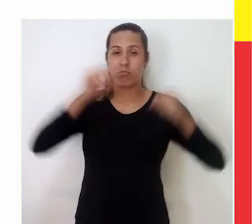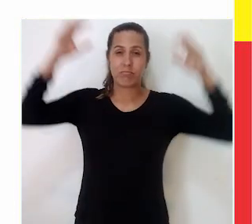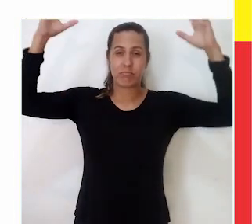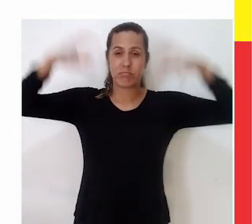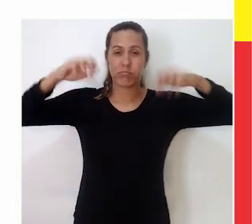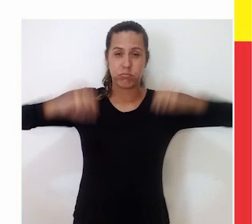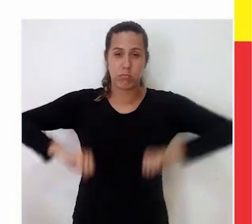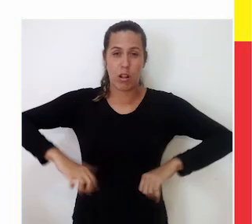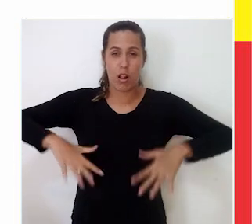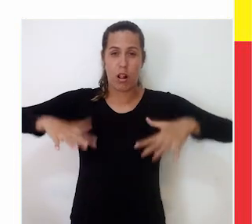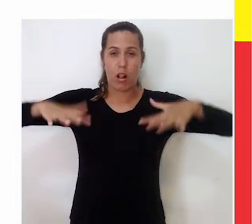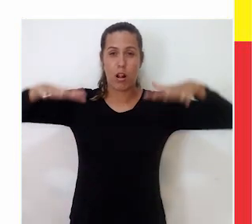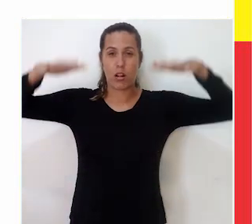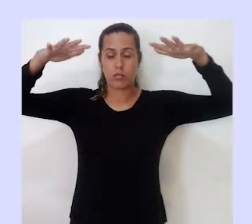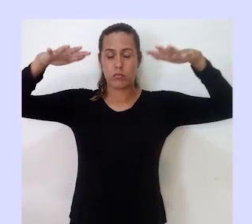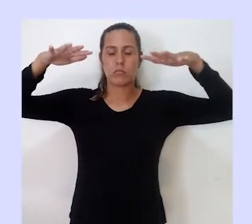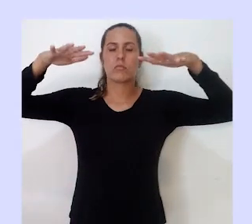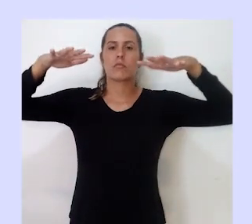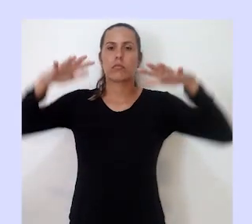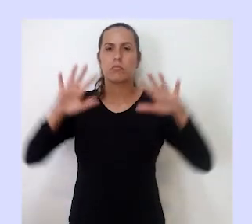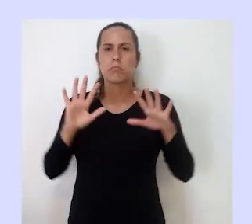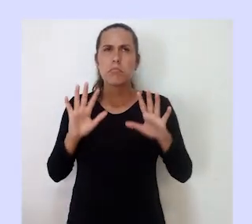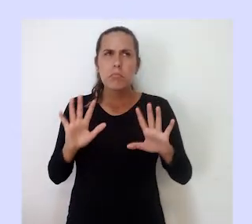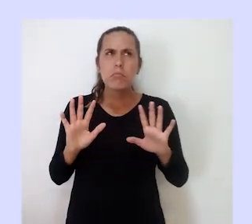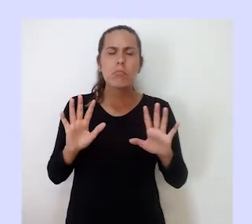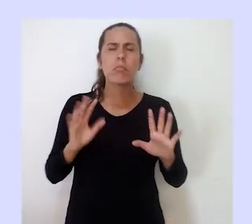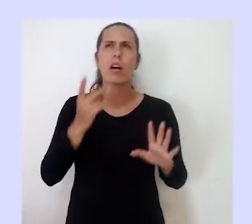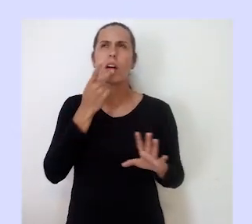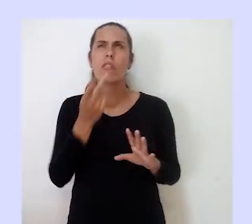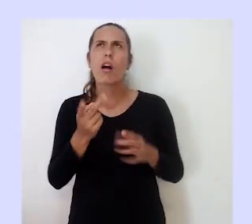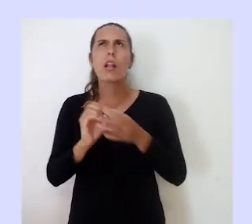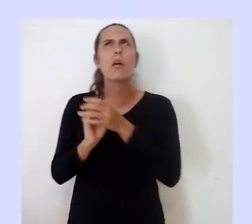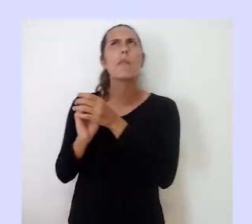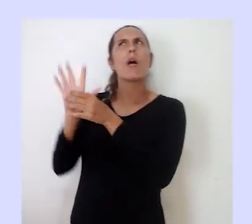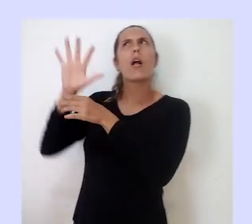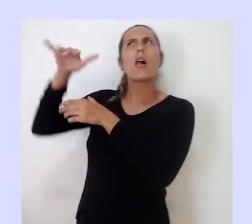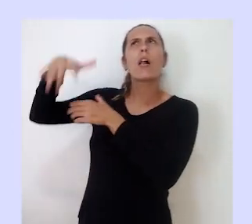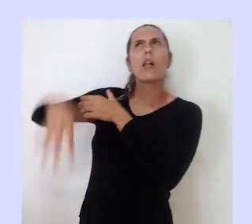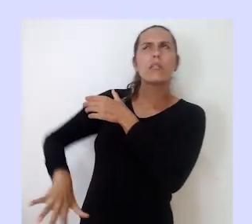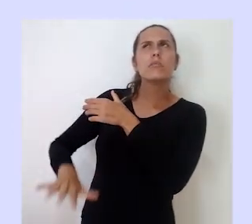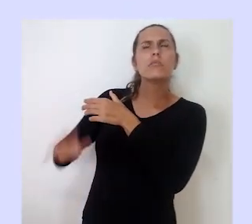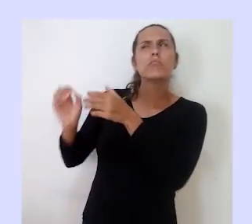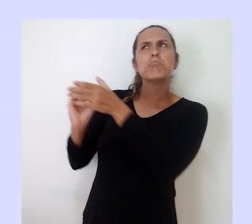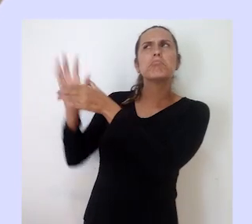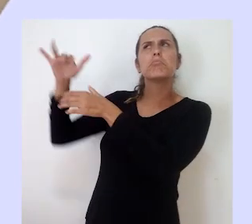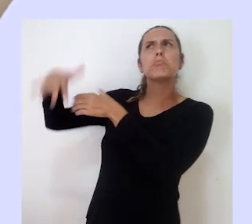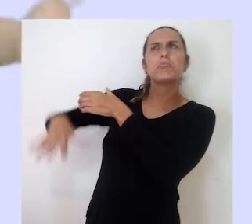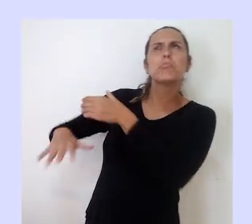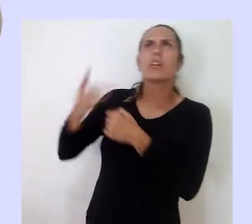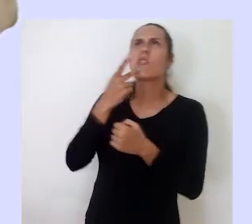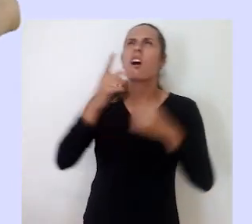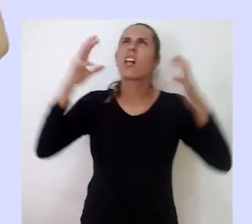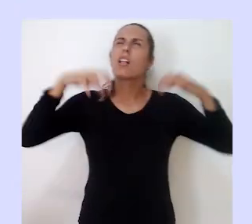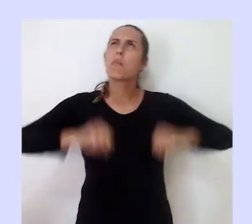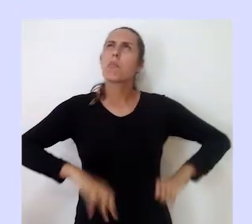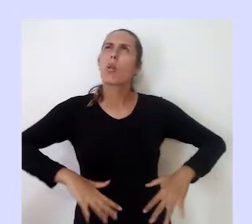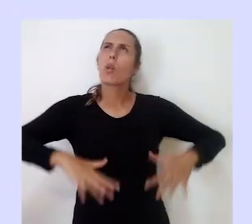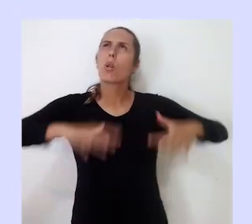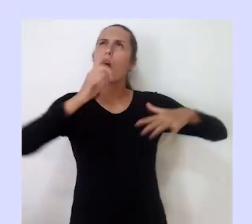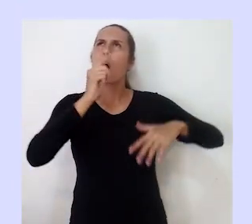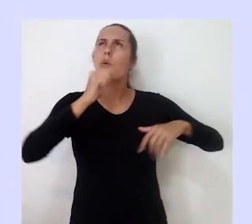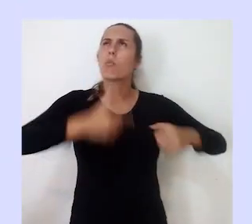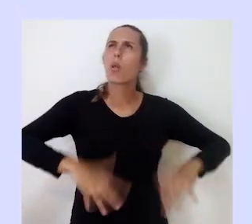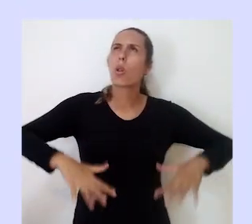outro fenômeno natural. Eita, quando a gente fala de vulcanismo e fala de